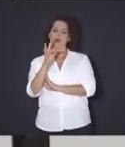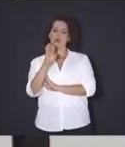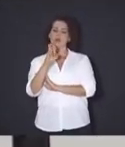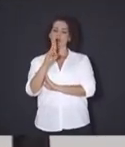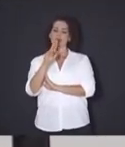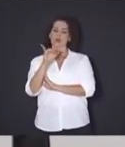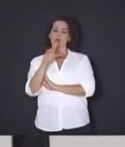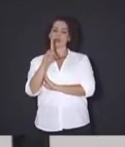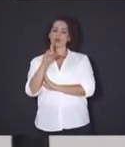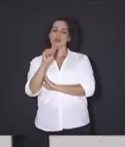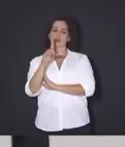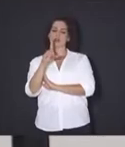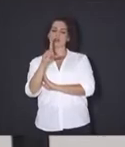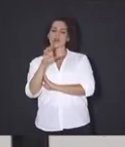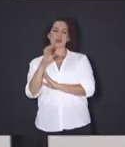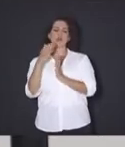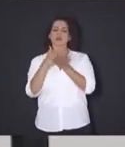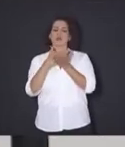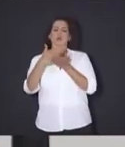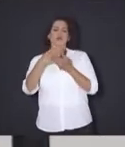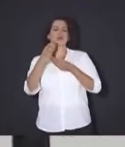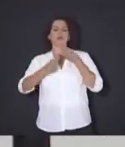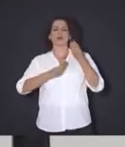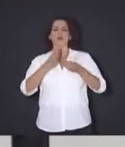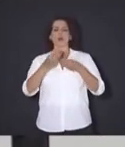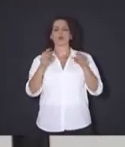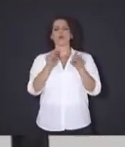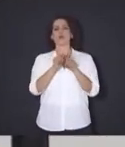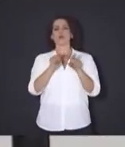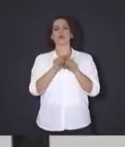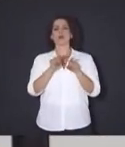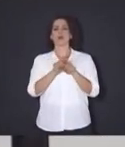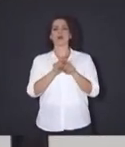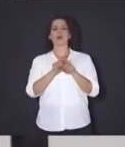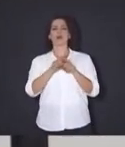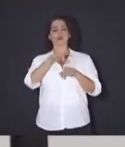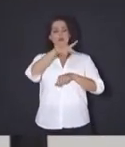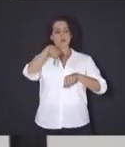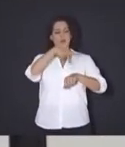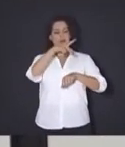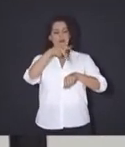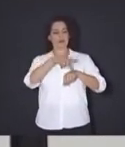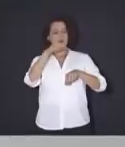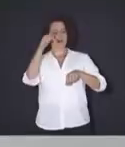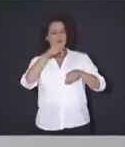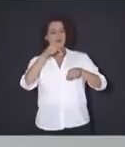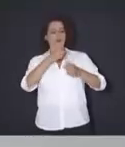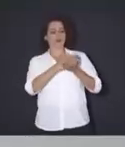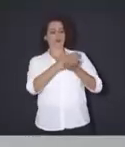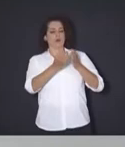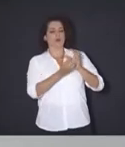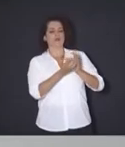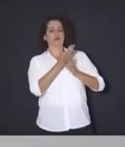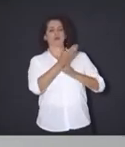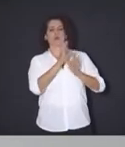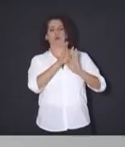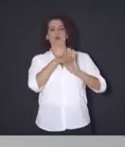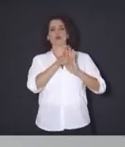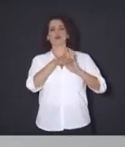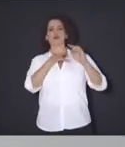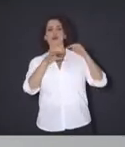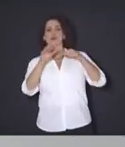como fmi banco mundial eles são austeros olha na verdade se você olhar a alemanha